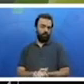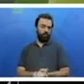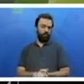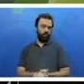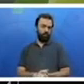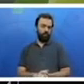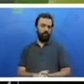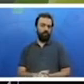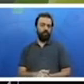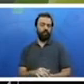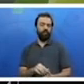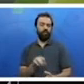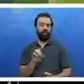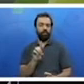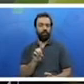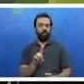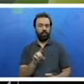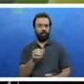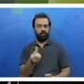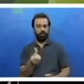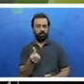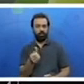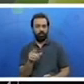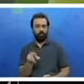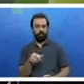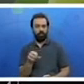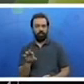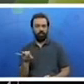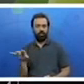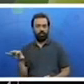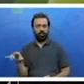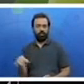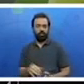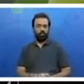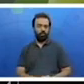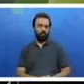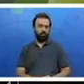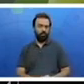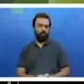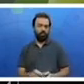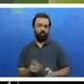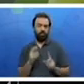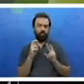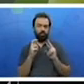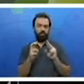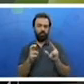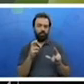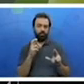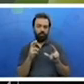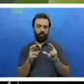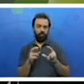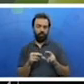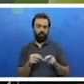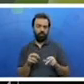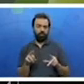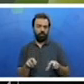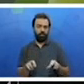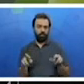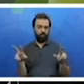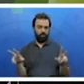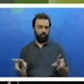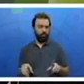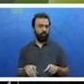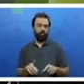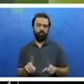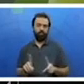16, alguma coisa. Ou seja, já tivemos resultados diferentes aqui. O que eu sei? Que elas